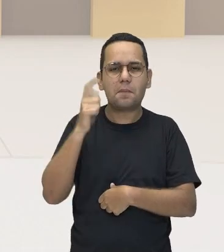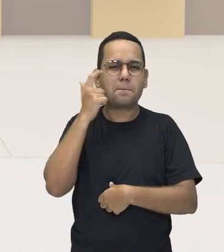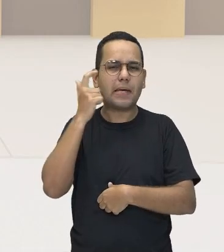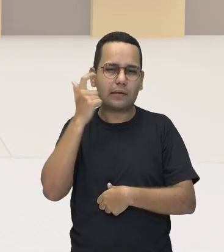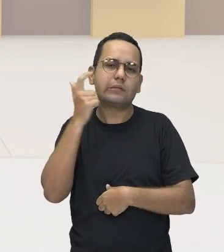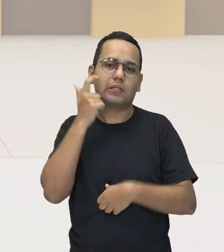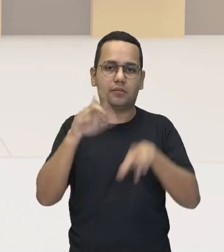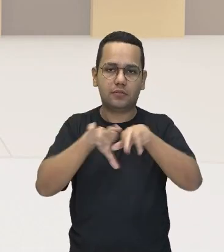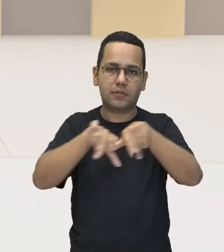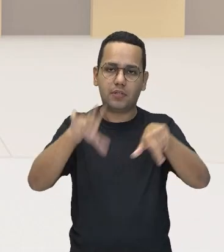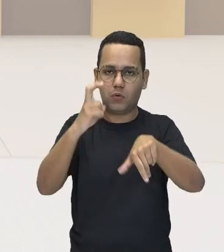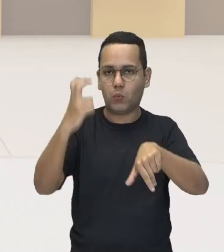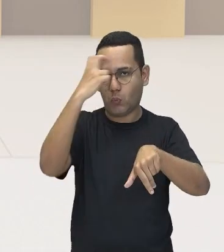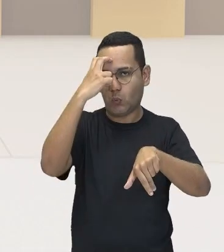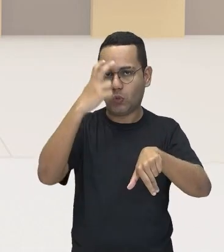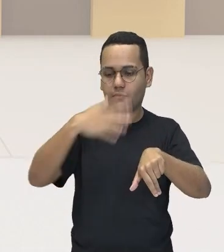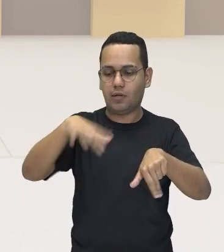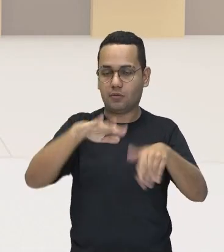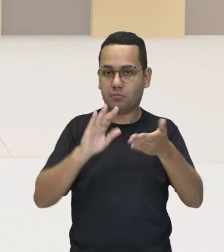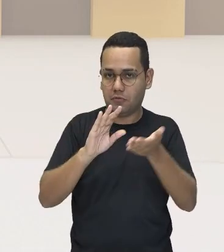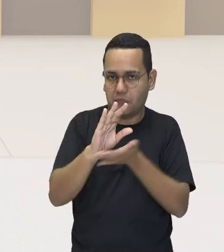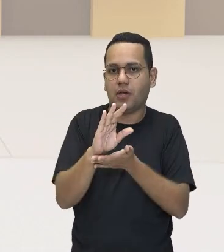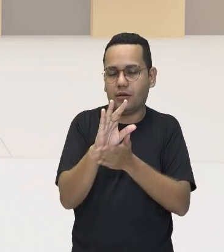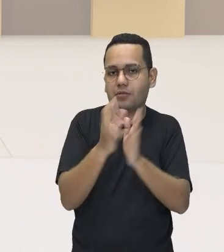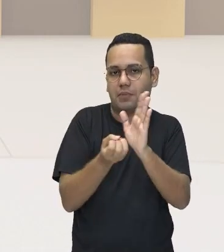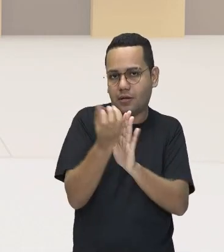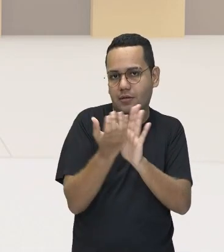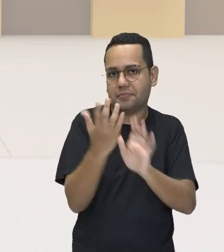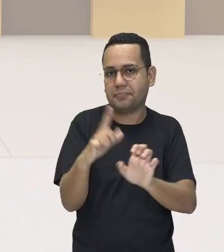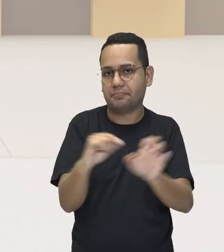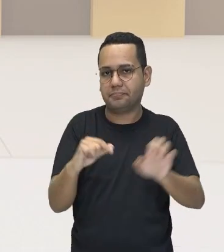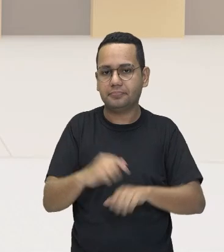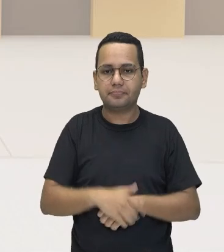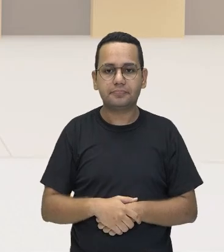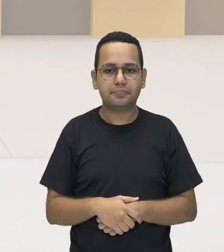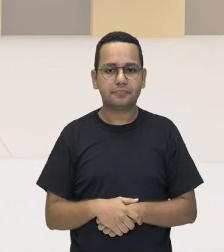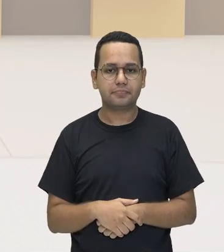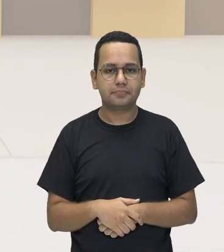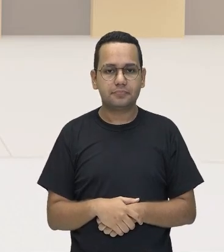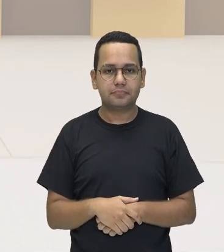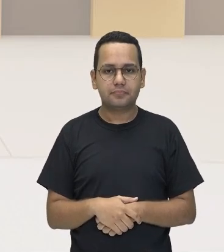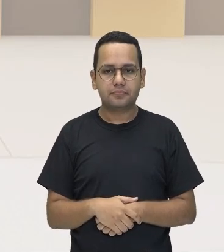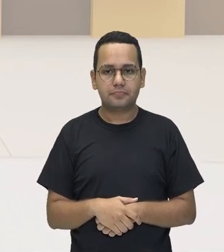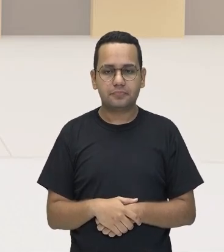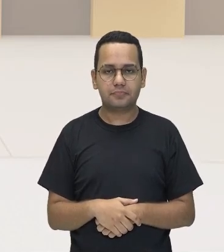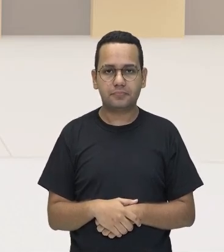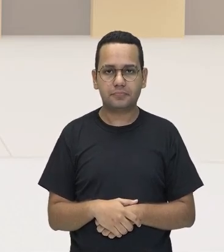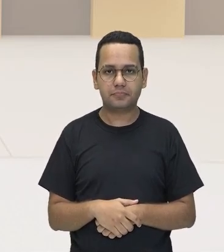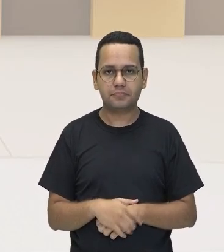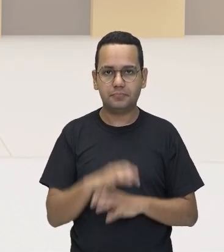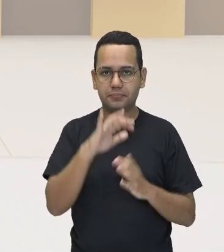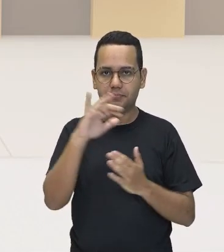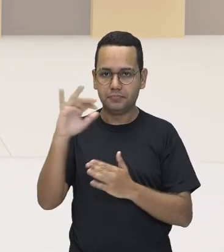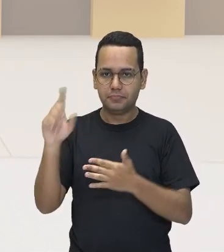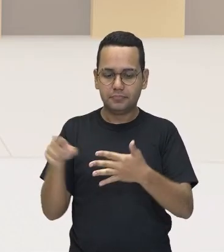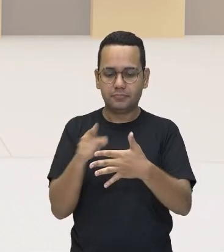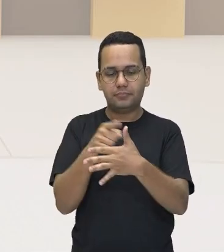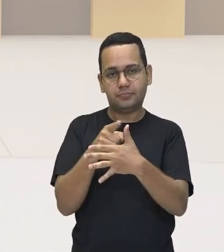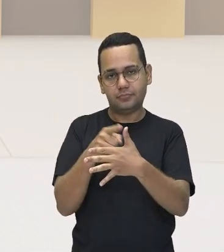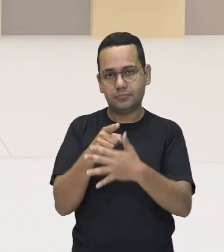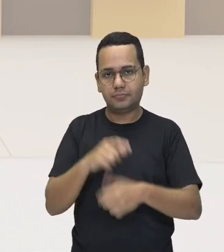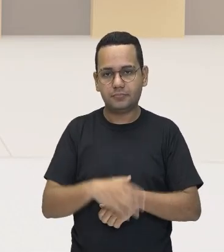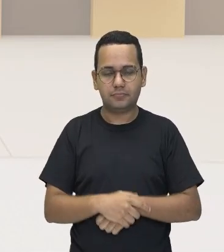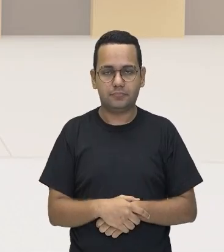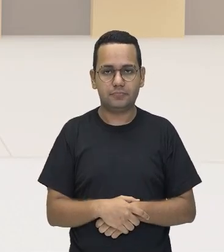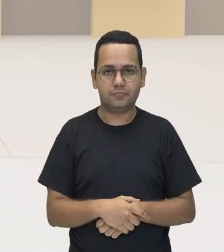de empreender. Exatamente. Outra forma são as parcerias, né? As parcerias